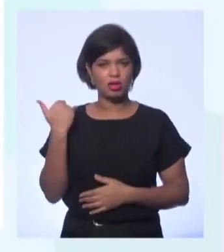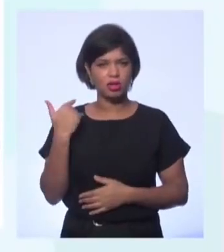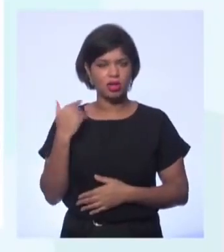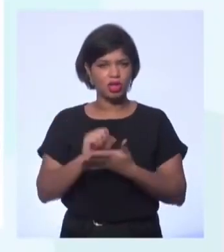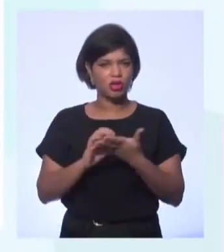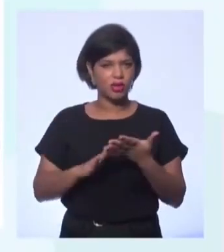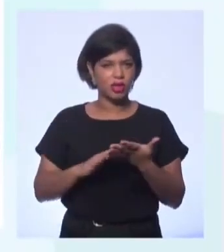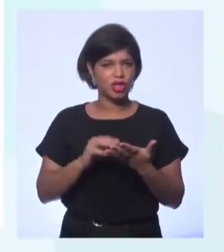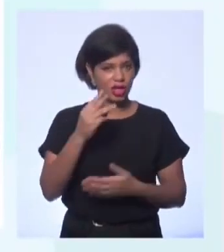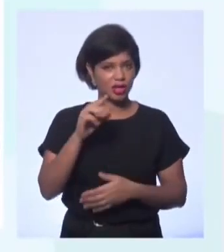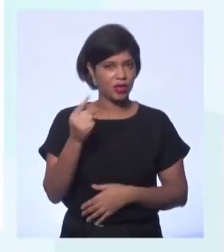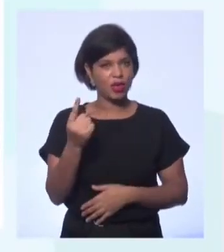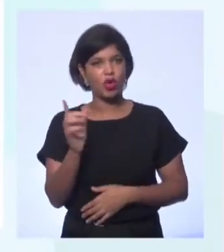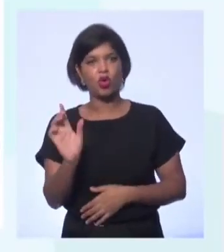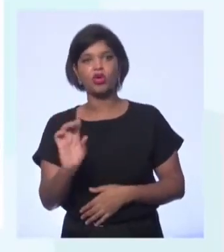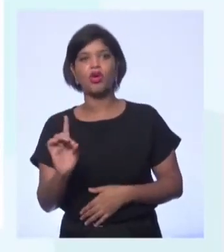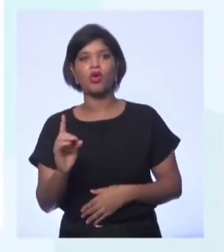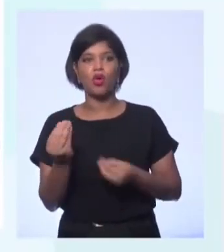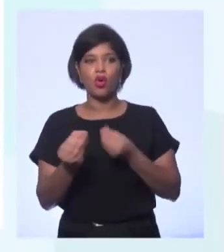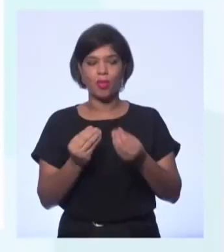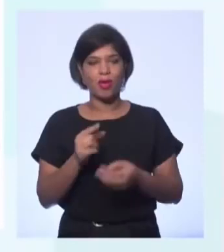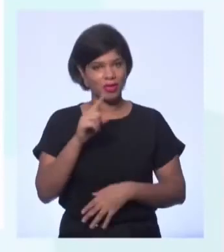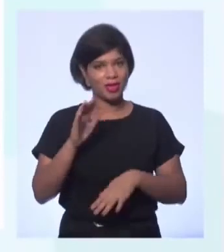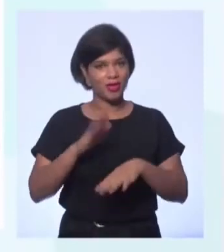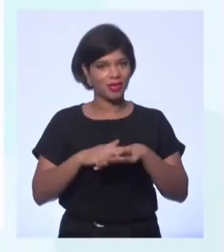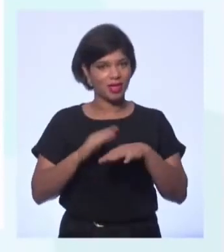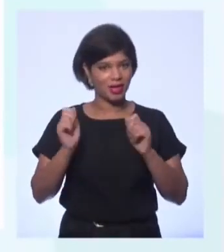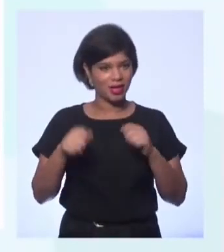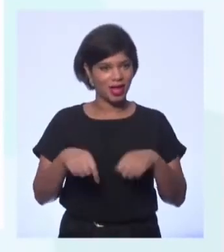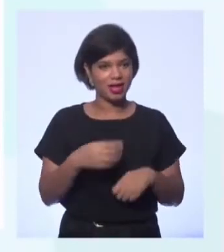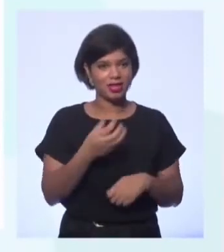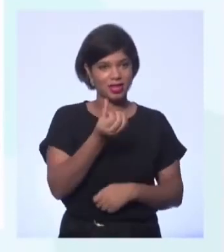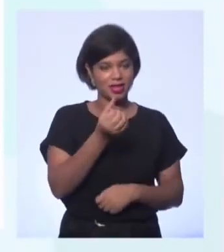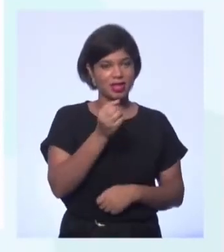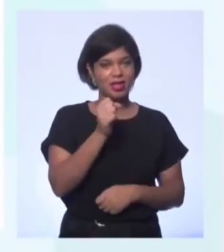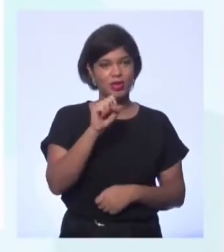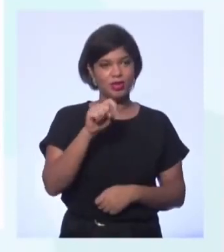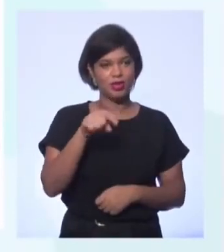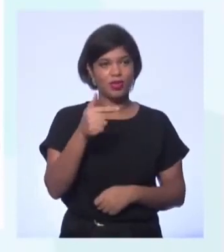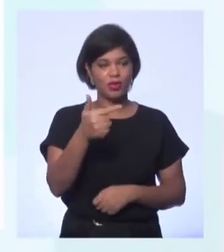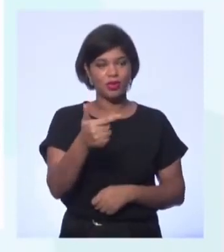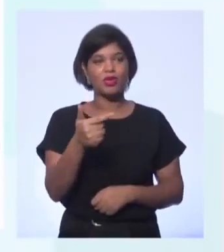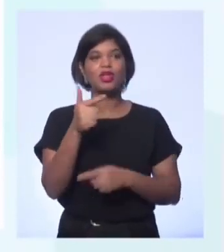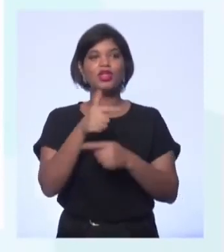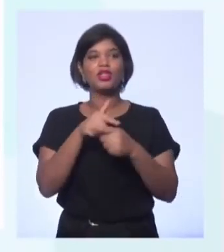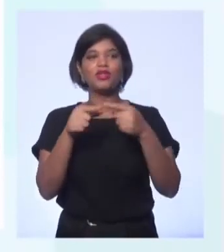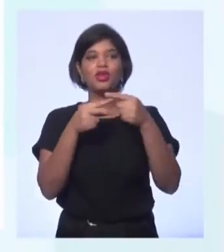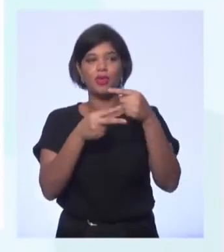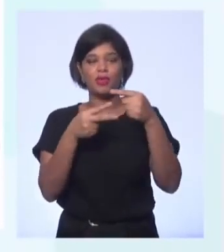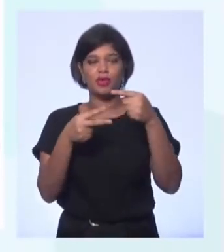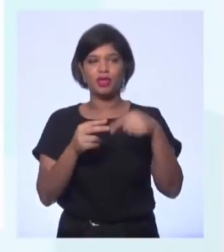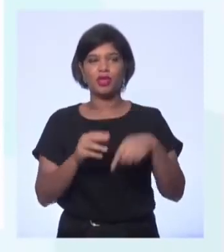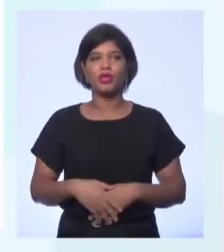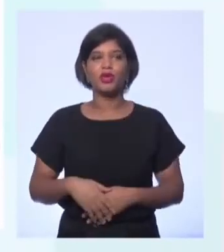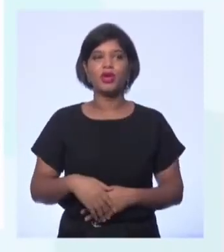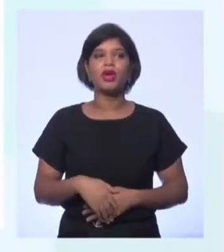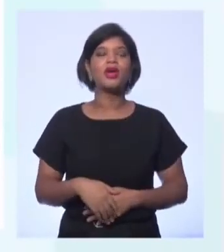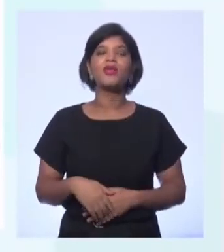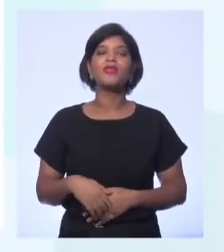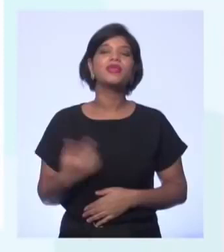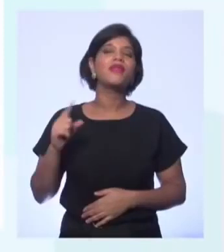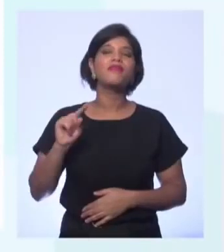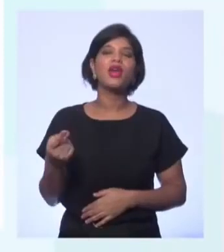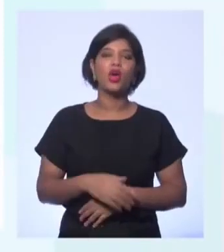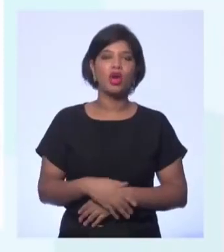dar 3,1 ou não? Bom, faz aí para mim, 68,2 dividido por 22. Professora Inês, continha com vírgula,